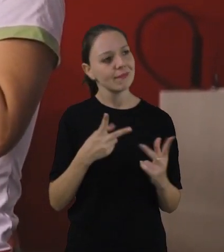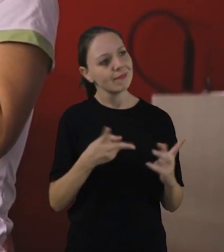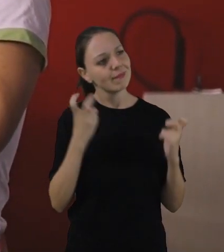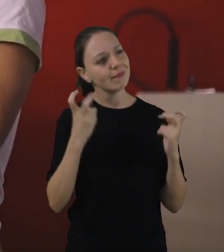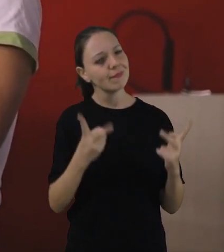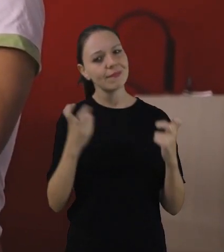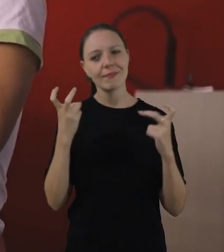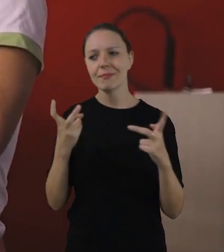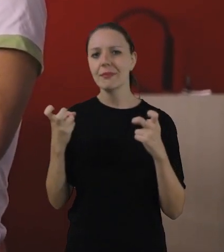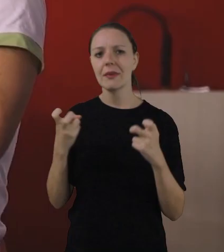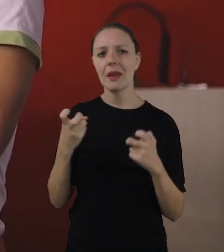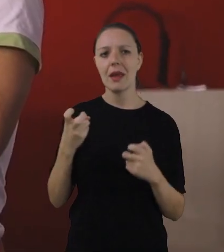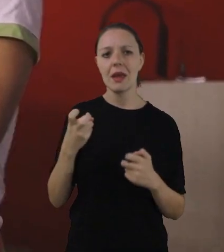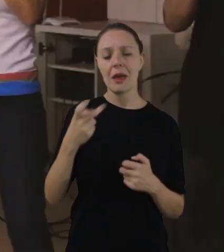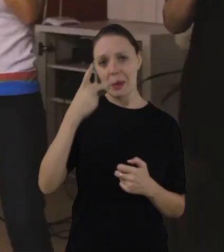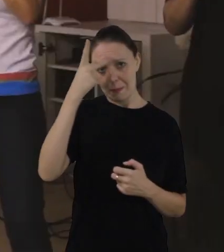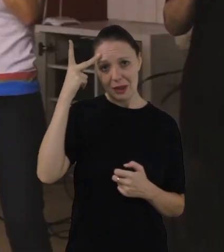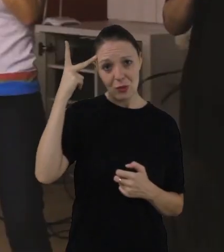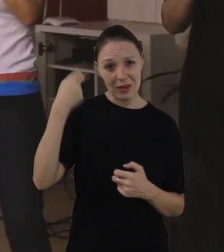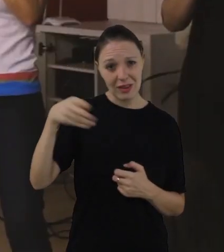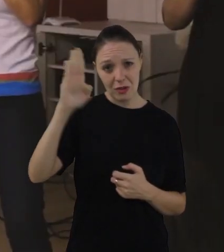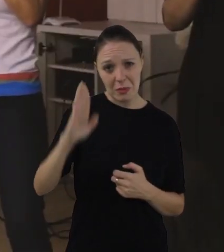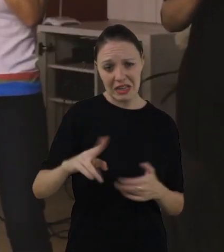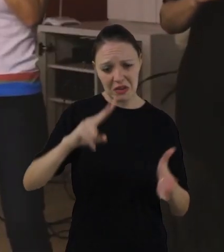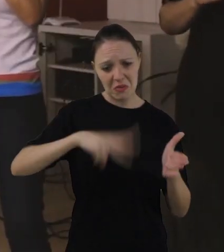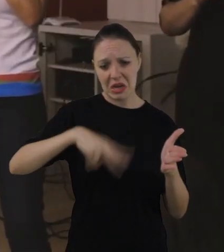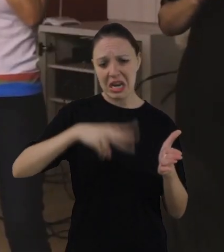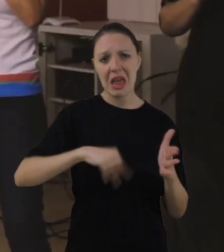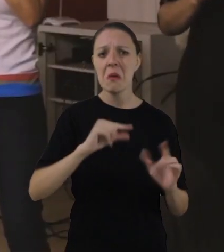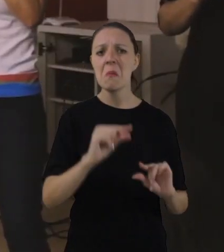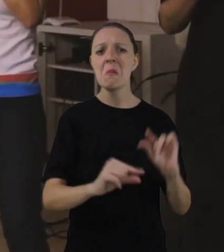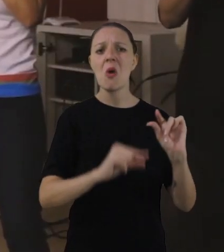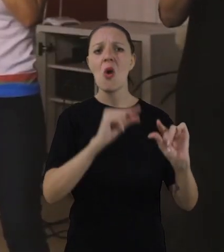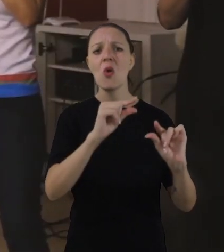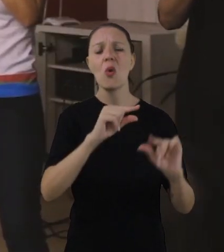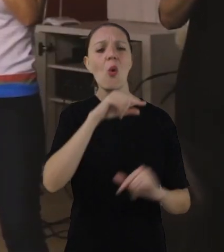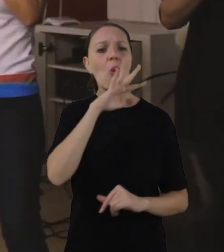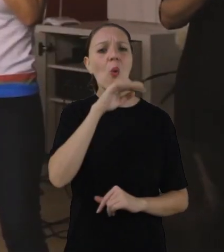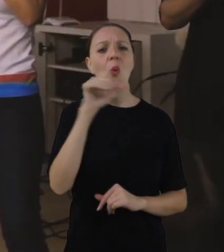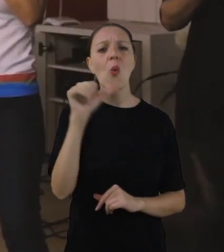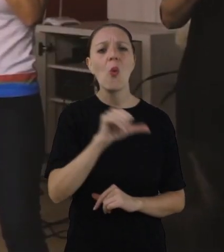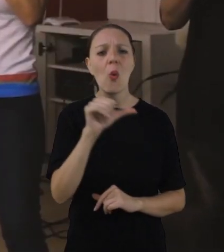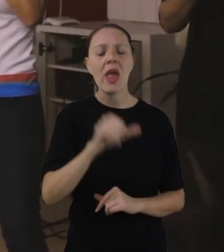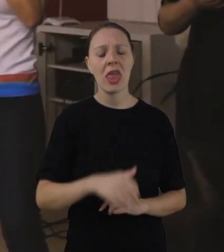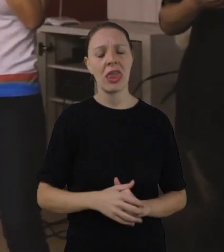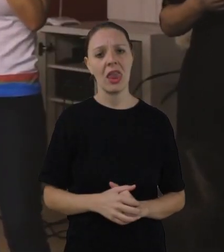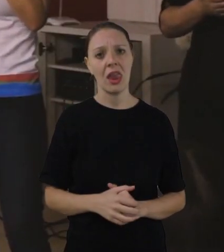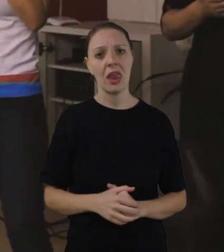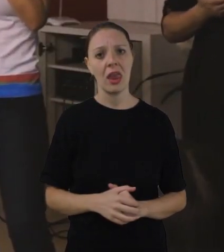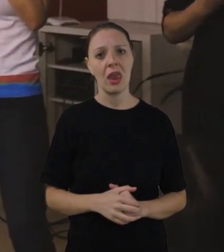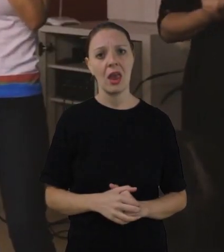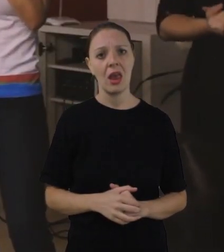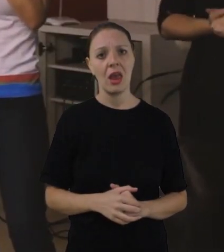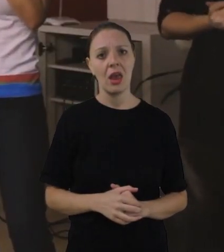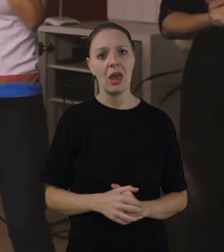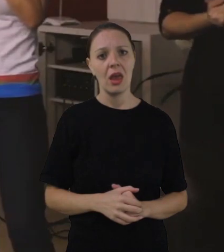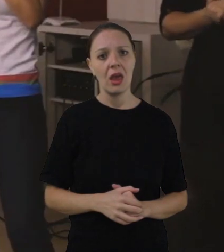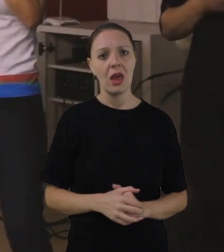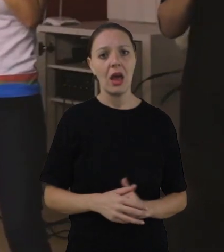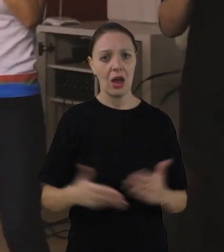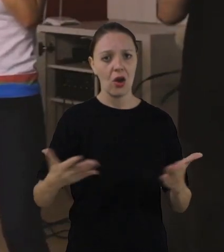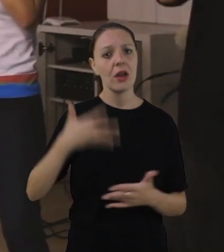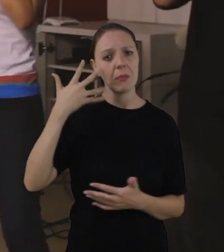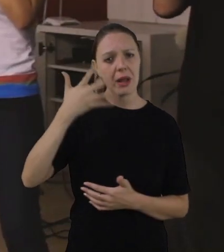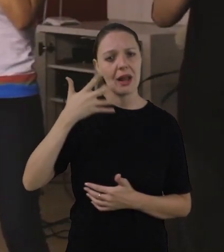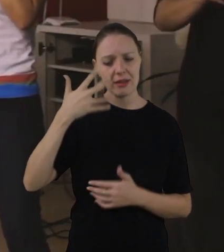se deparando com o fato de que o brasileiro lê pouco e lê mal, né? Eu vou começar a entrar agora, então, um pouco no assunto